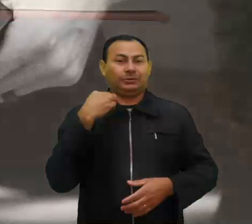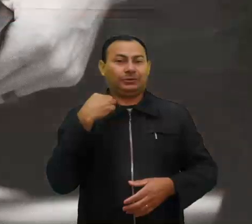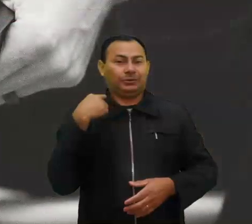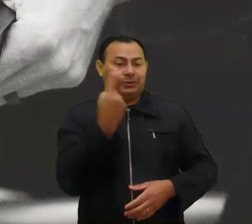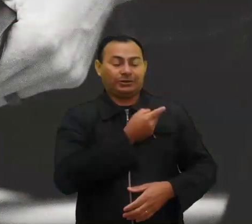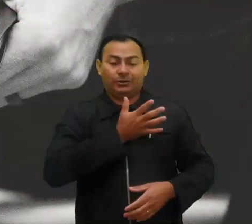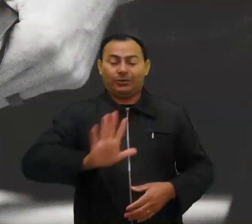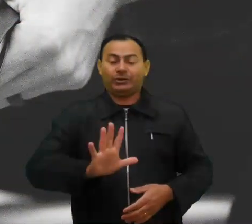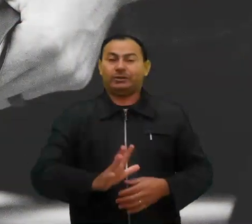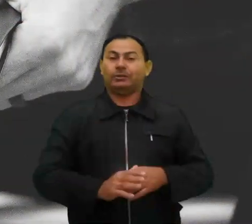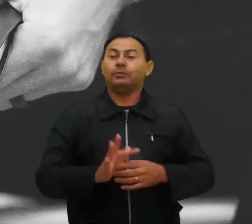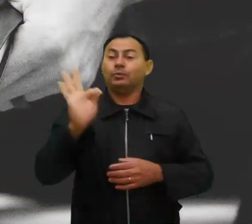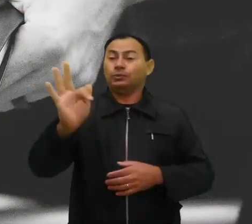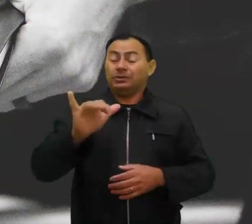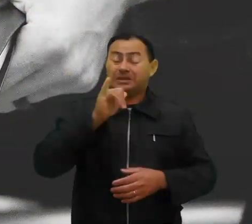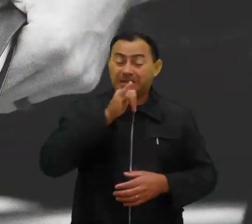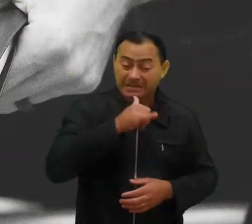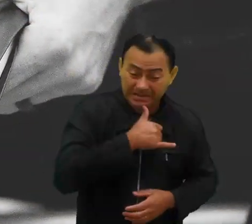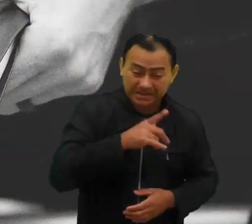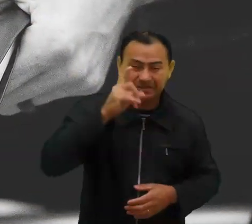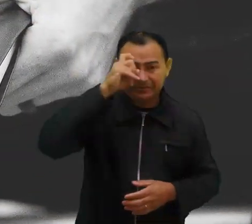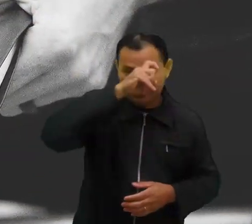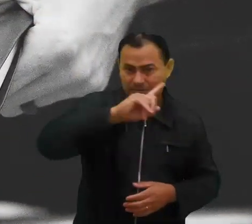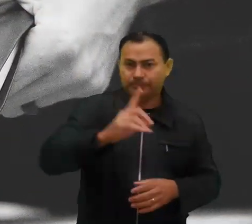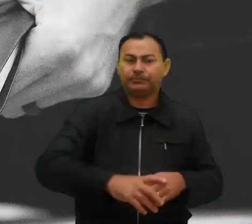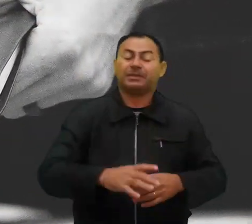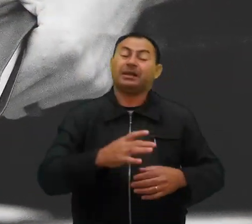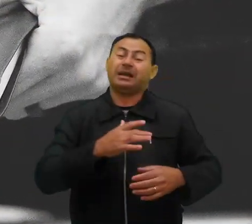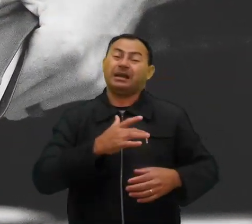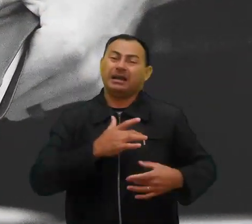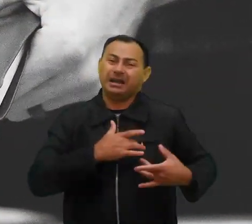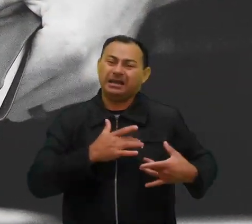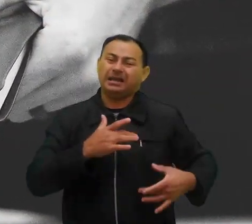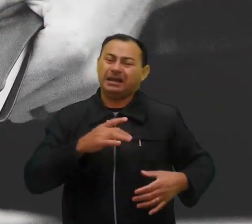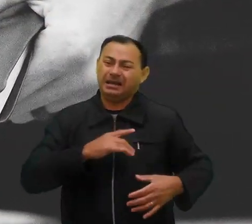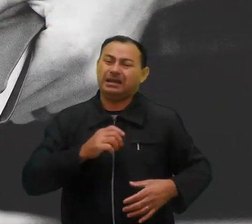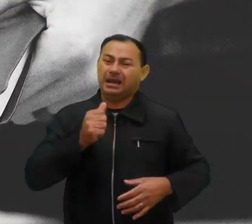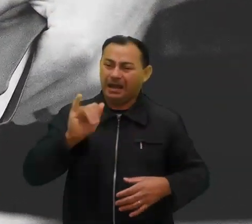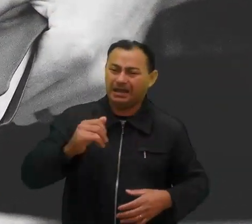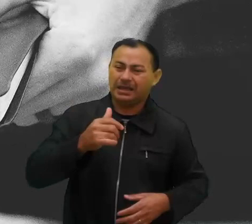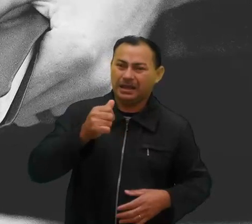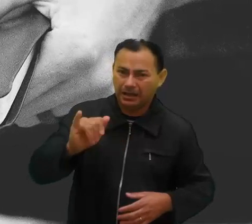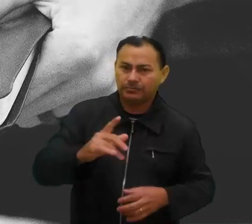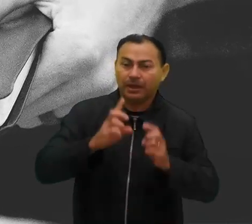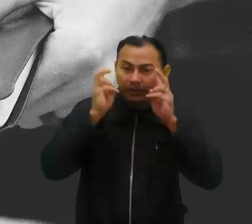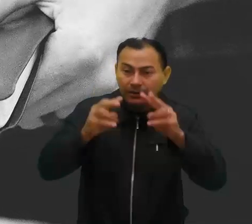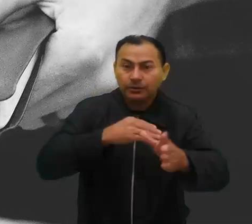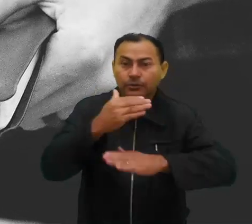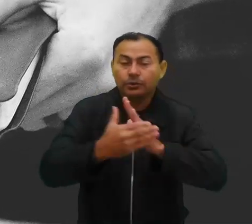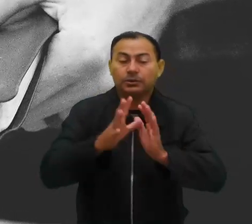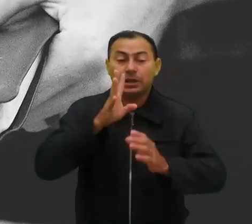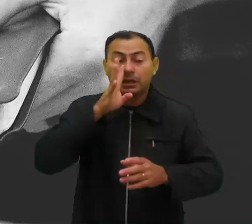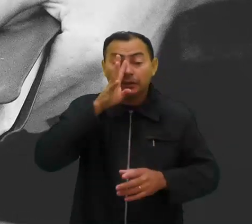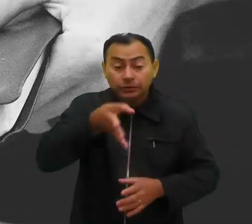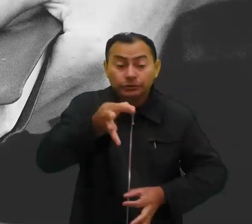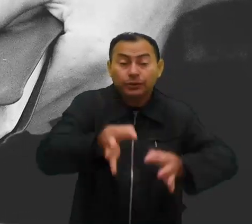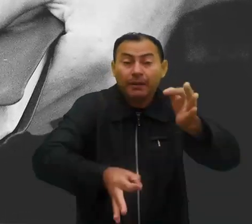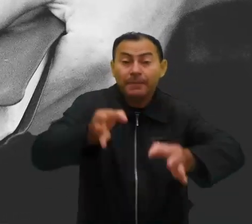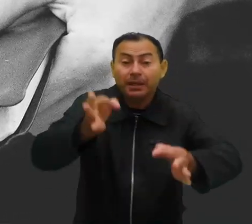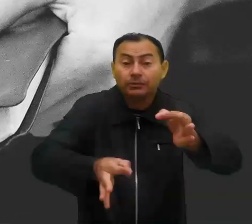sobre um futuro assustador. Ai, ai, ai. É isso que ouvimos com todos esses